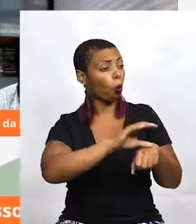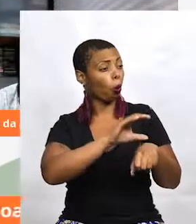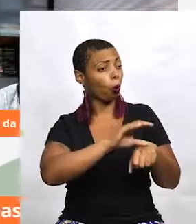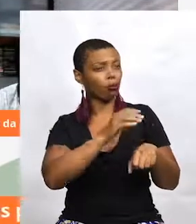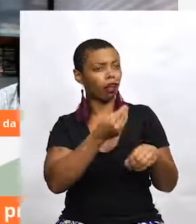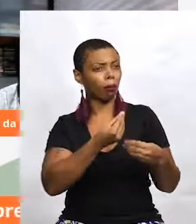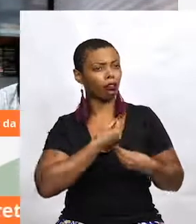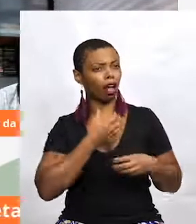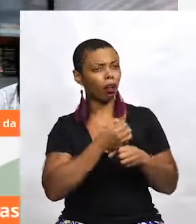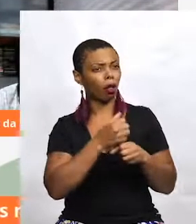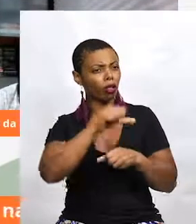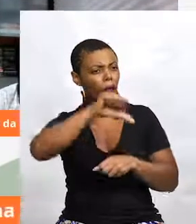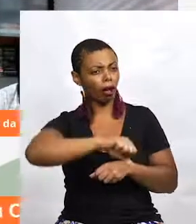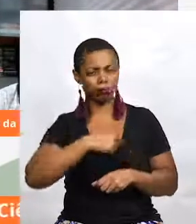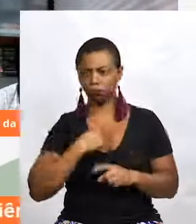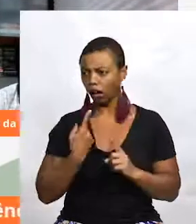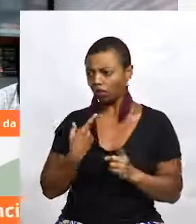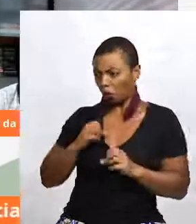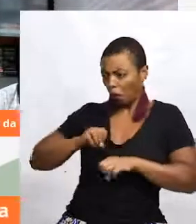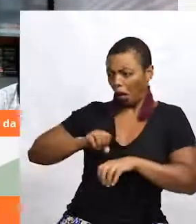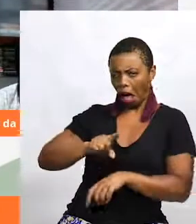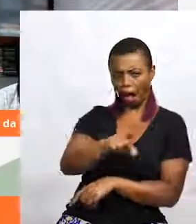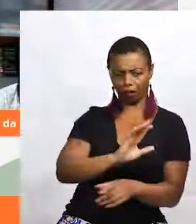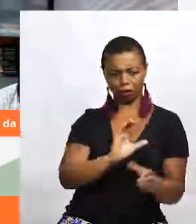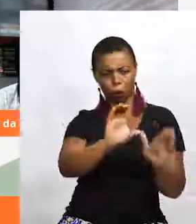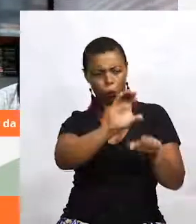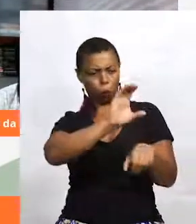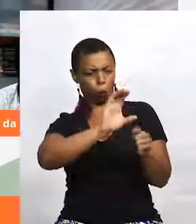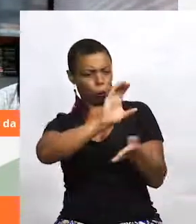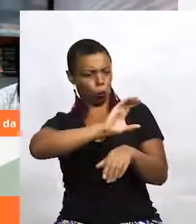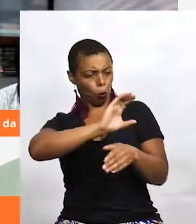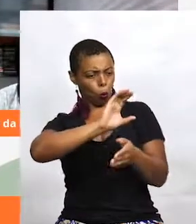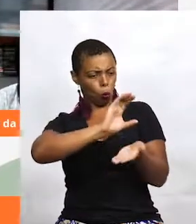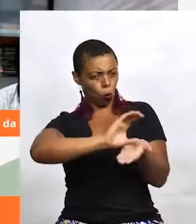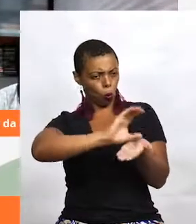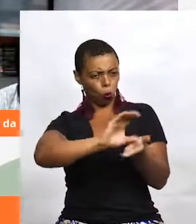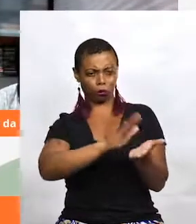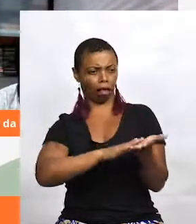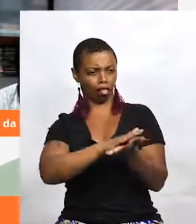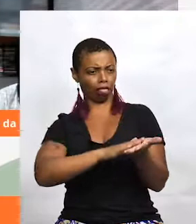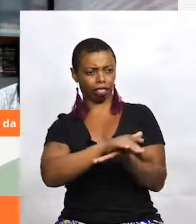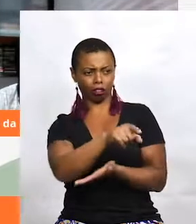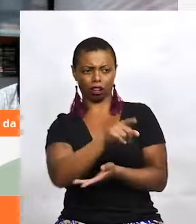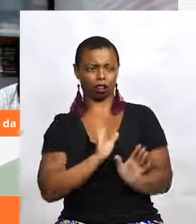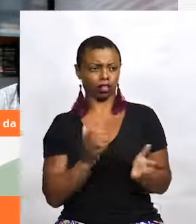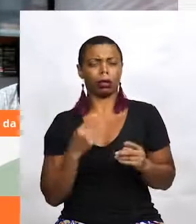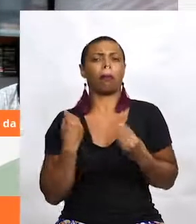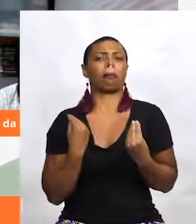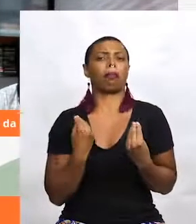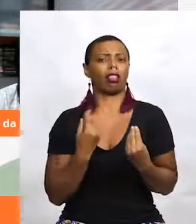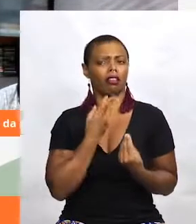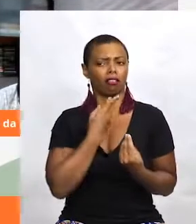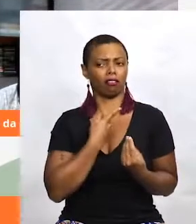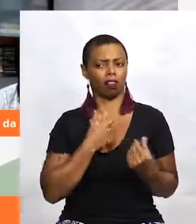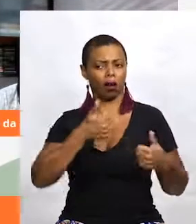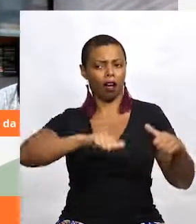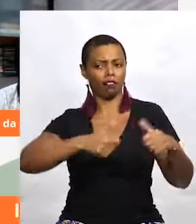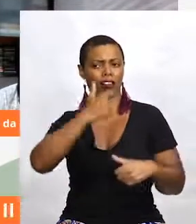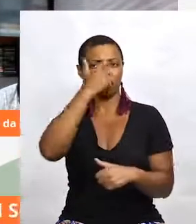que estão avaliando um curso que eu não dei? Perguntei para a chefia. Chefia, eu não dei esse curso. Como é que alguém avaliou um curso que eu não dei? A